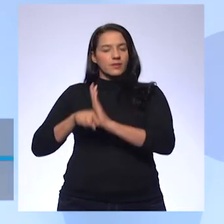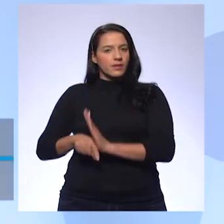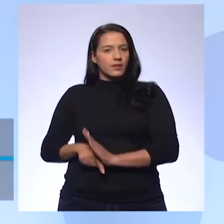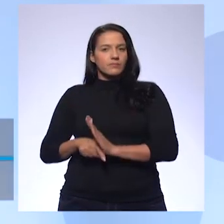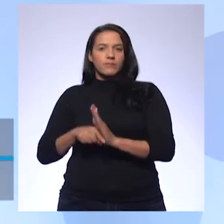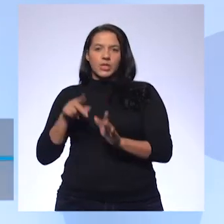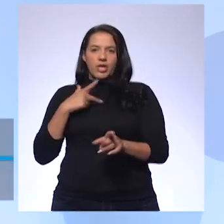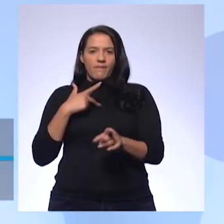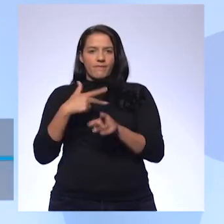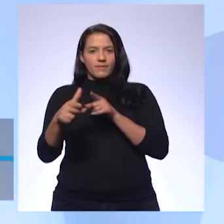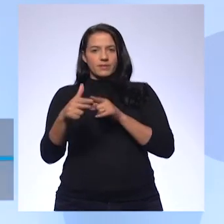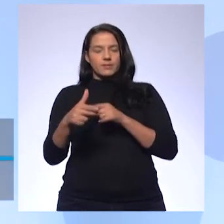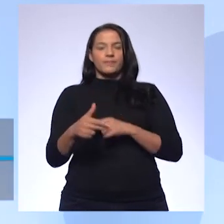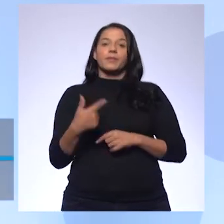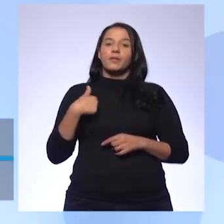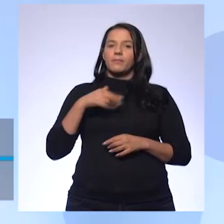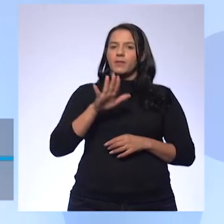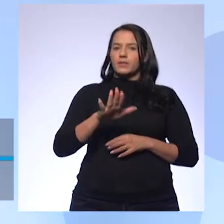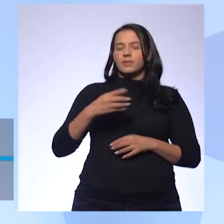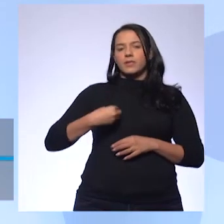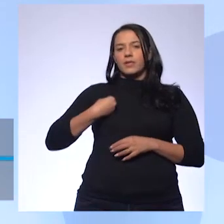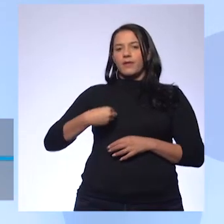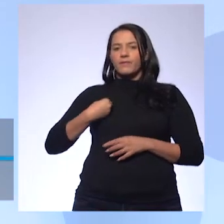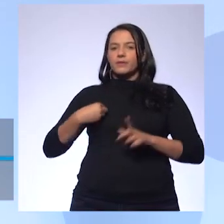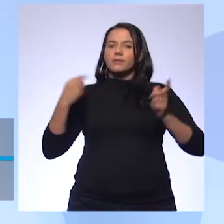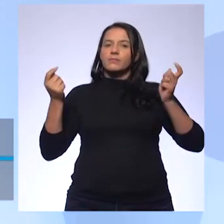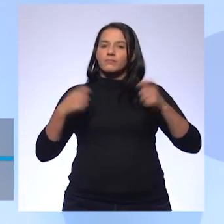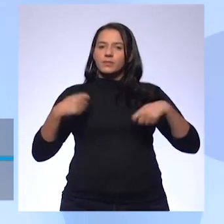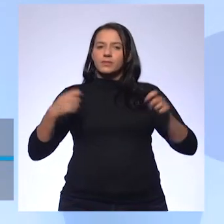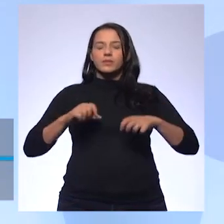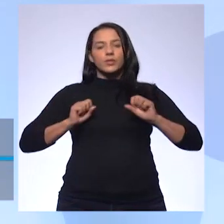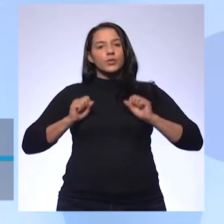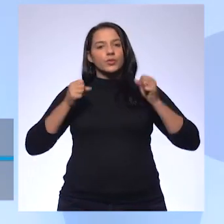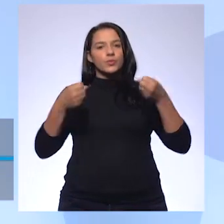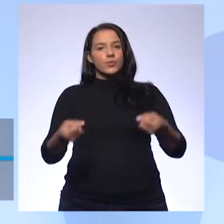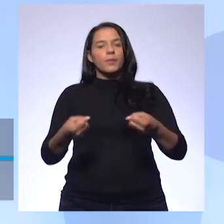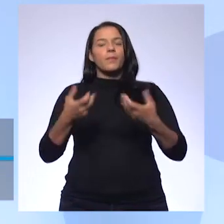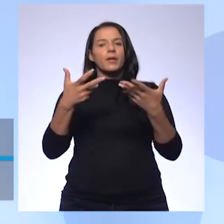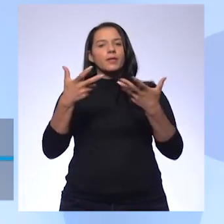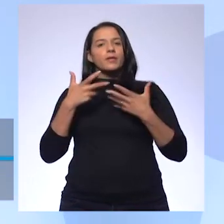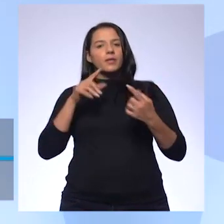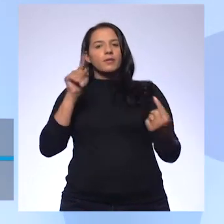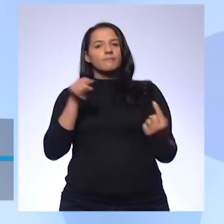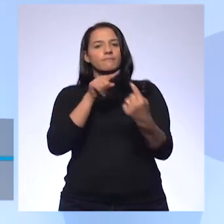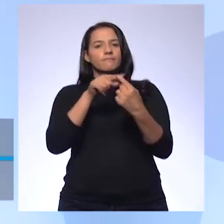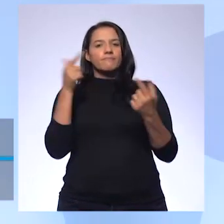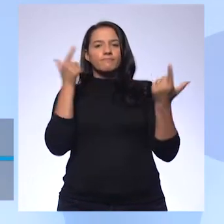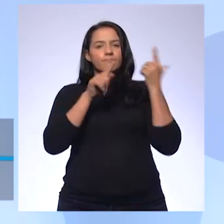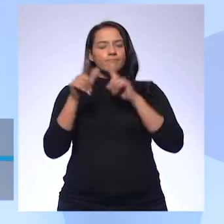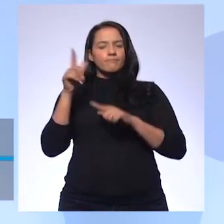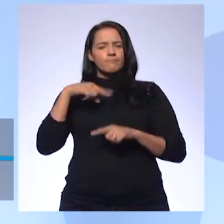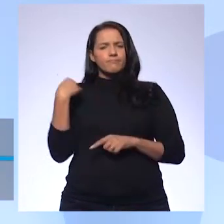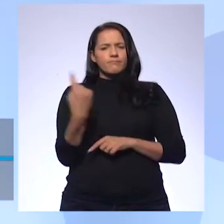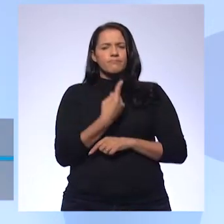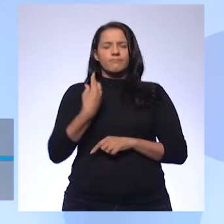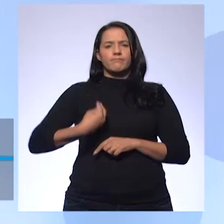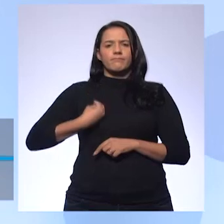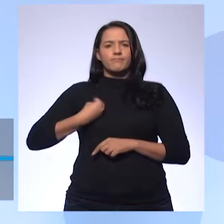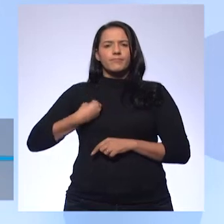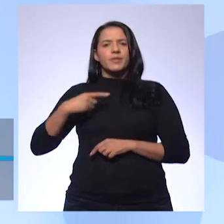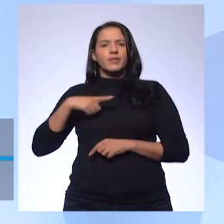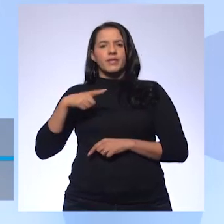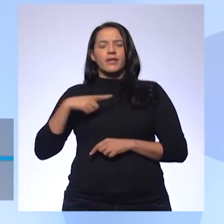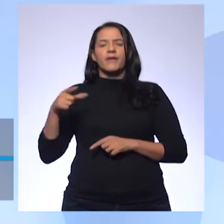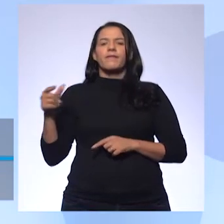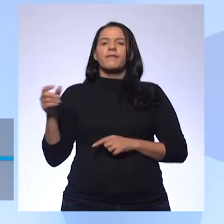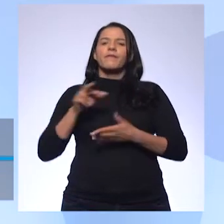jogo, e na vida a gente tem que tomar atitudes para seguir em algo nas nossas lutas, e temos vários